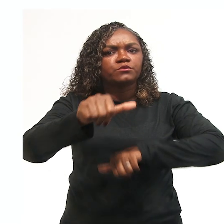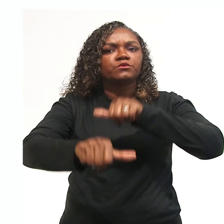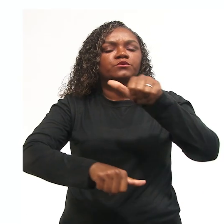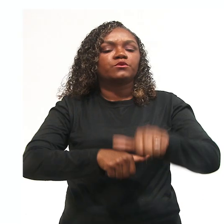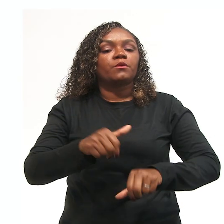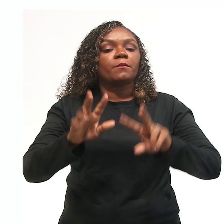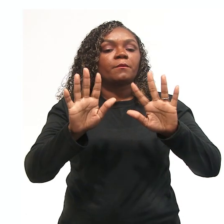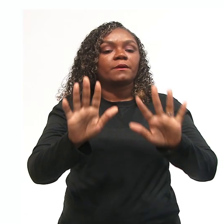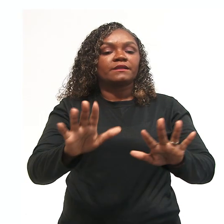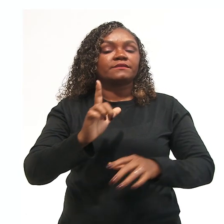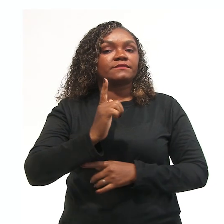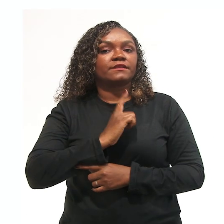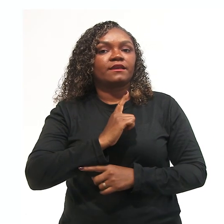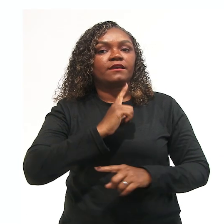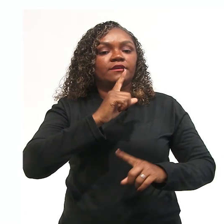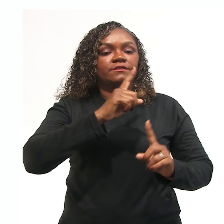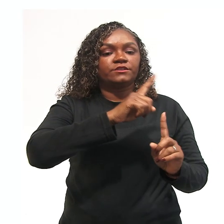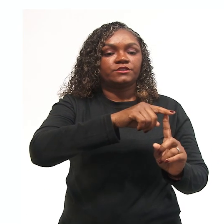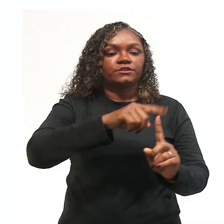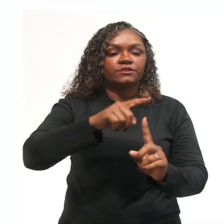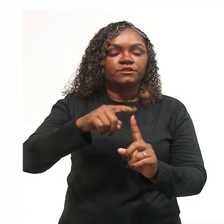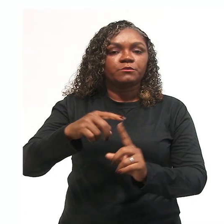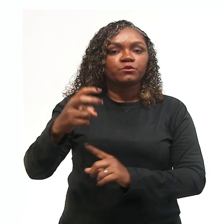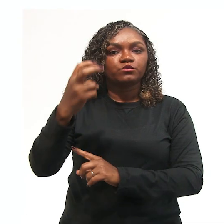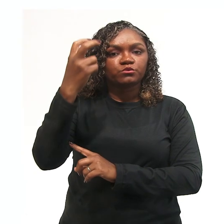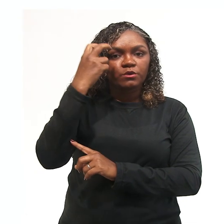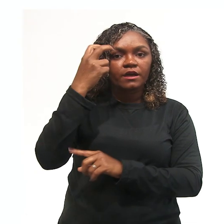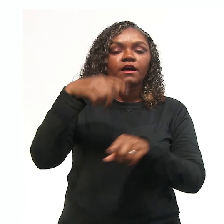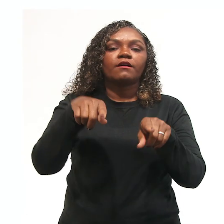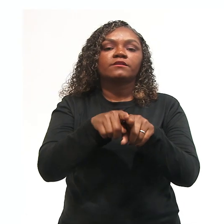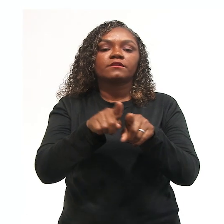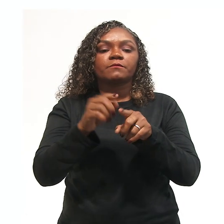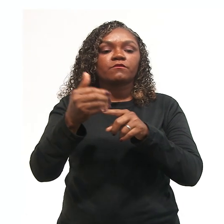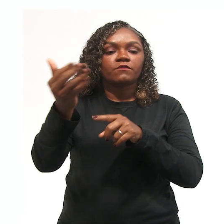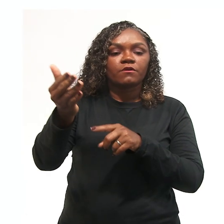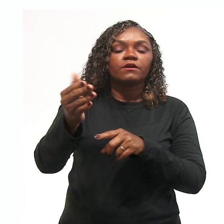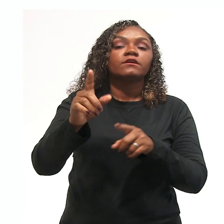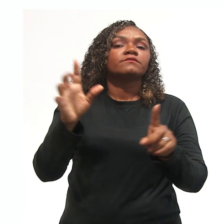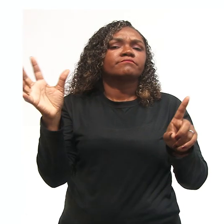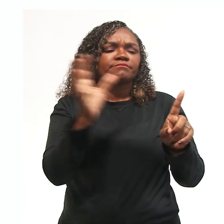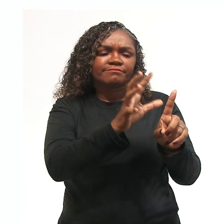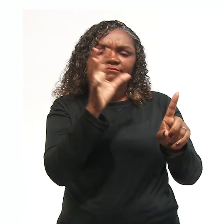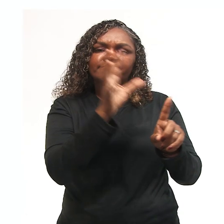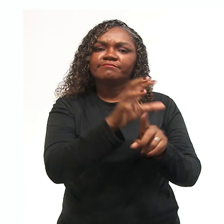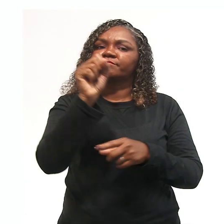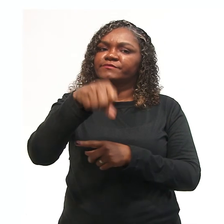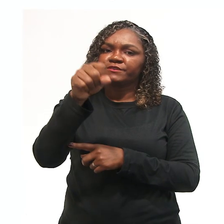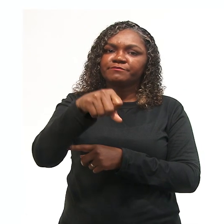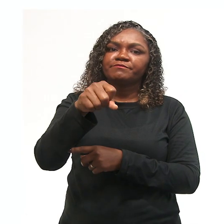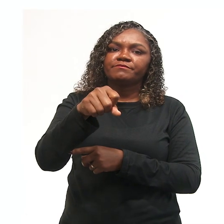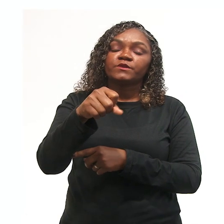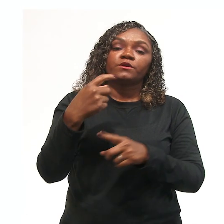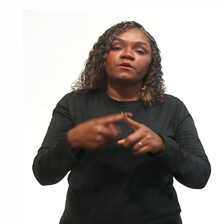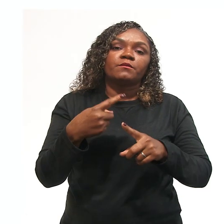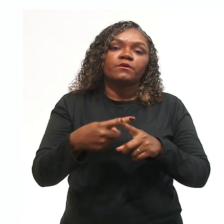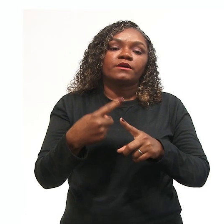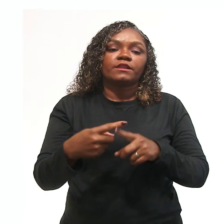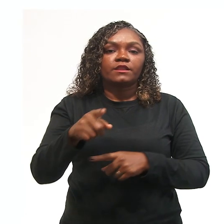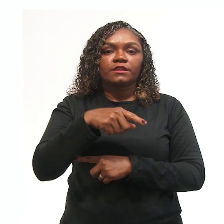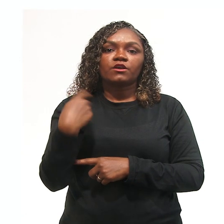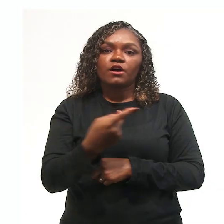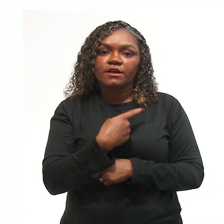em conta que existem elementos culturais e externos que interferem mesmo, né, na